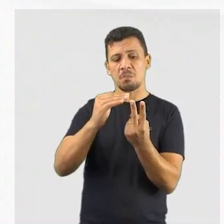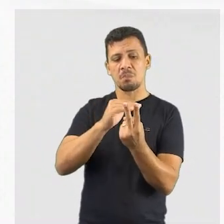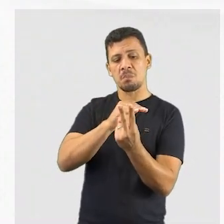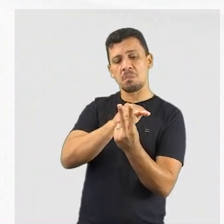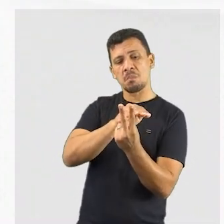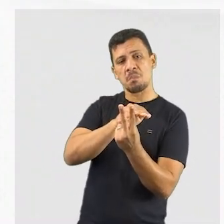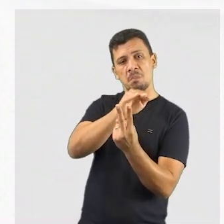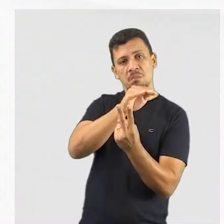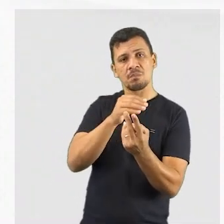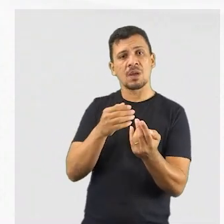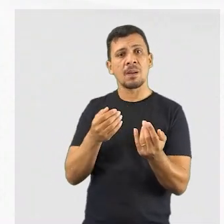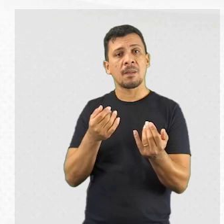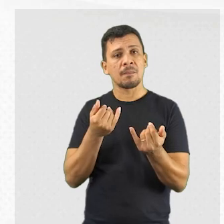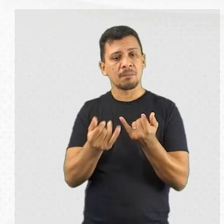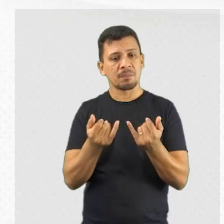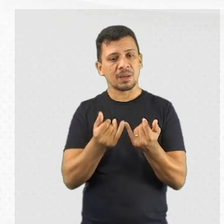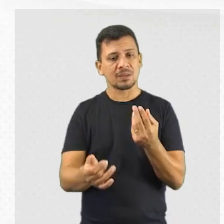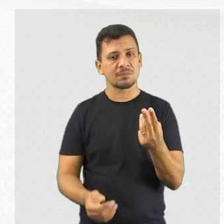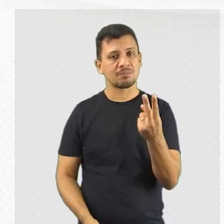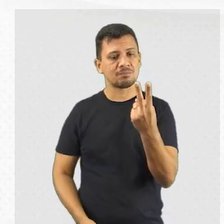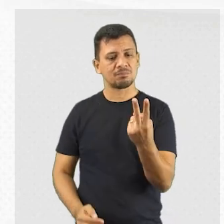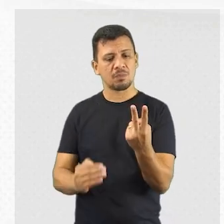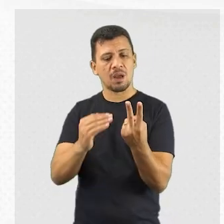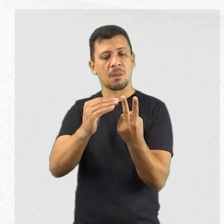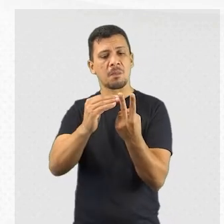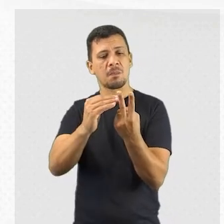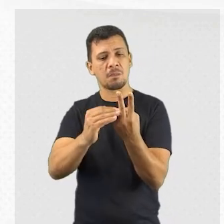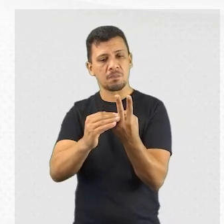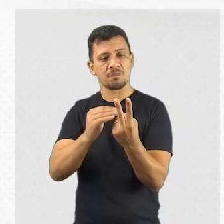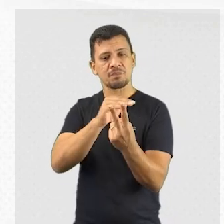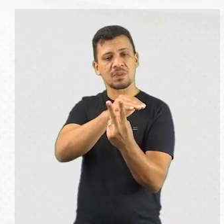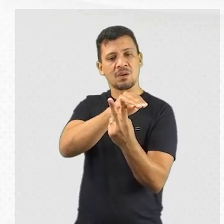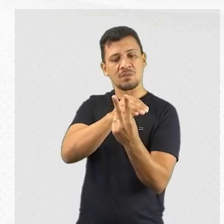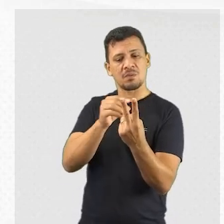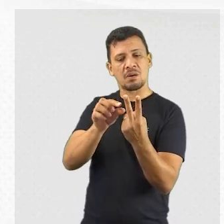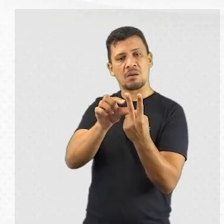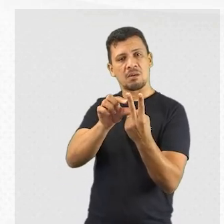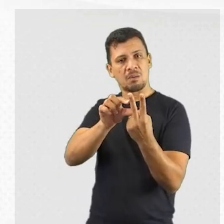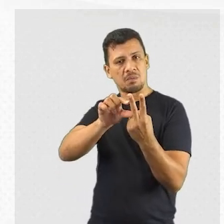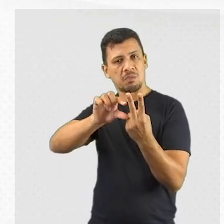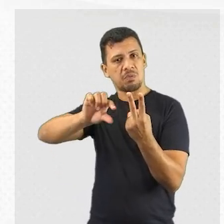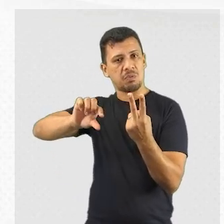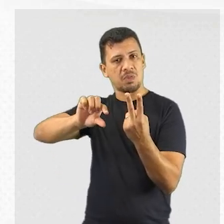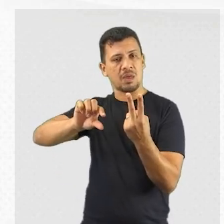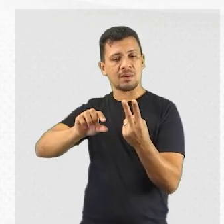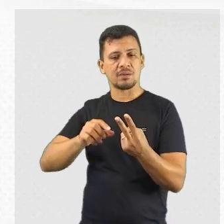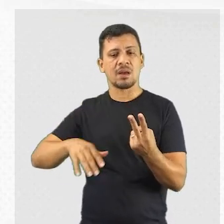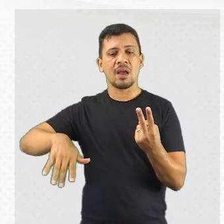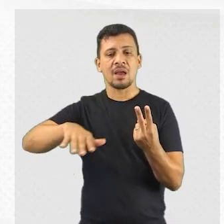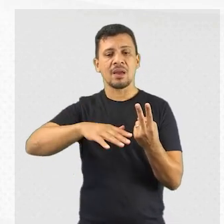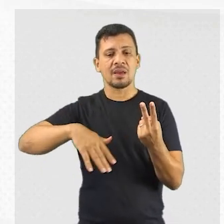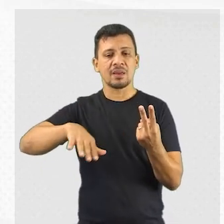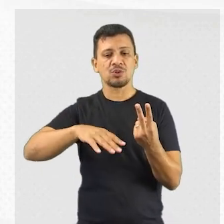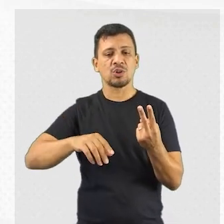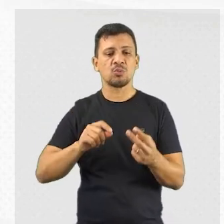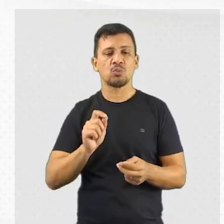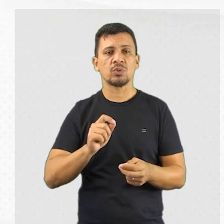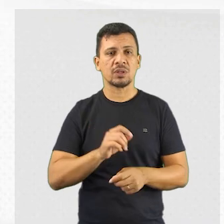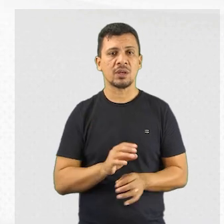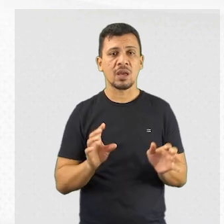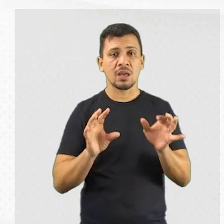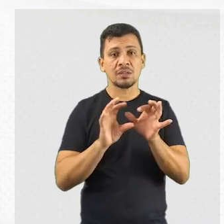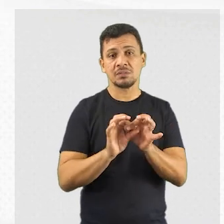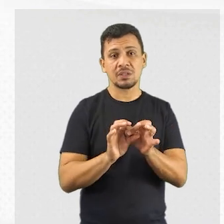a outra parte, a gente diferencia realmente esses 2 cromossomos sexuais, está na região ou ligada